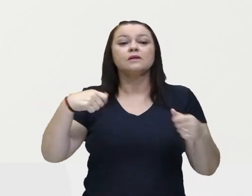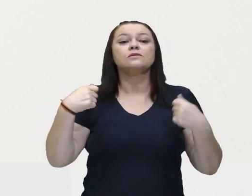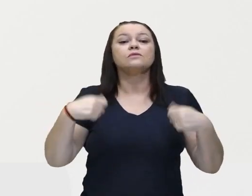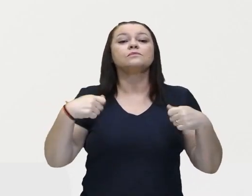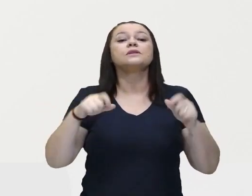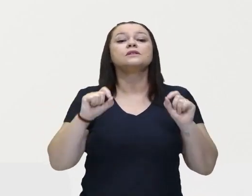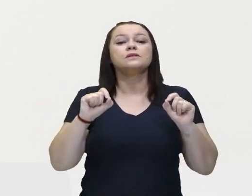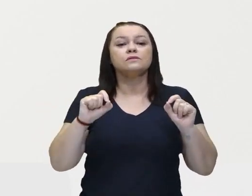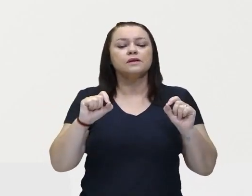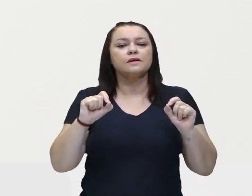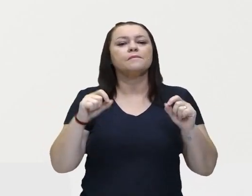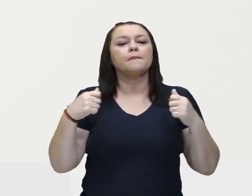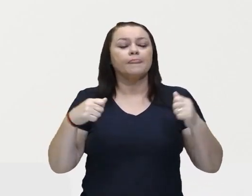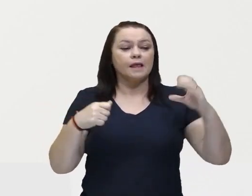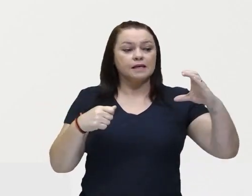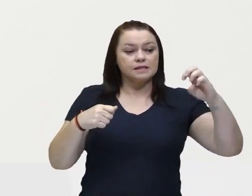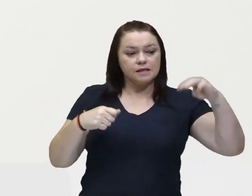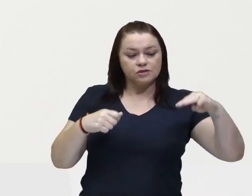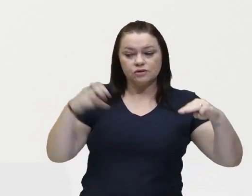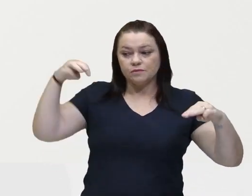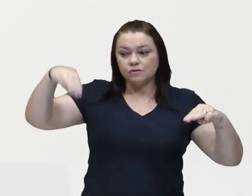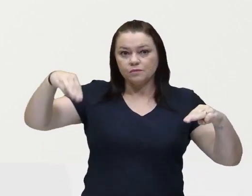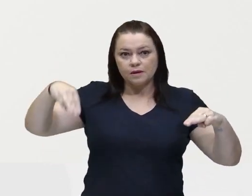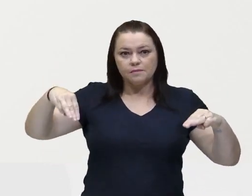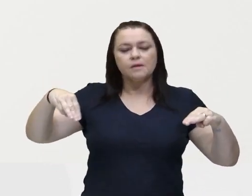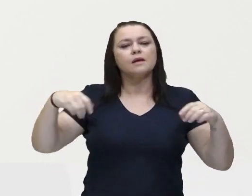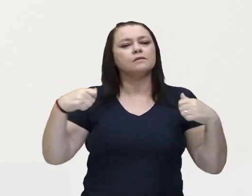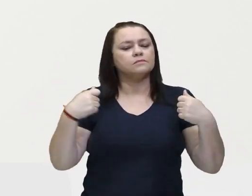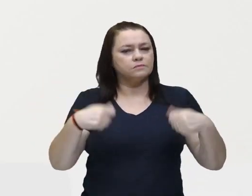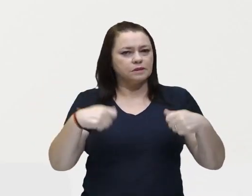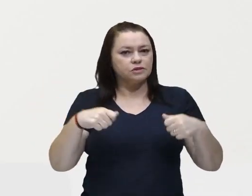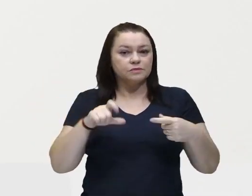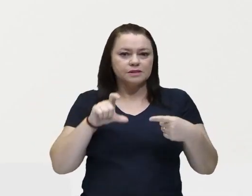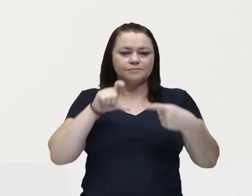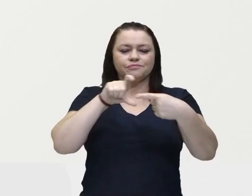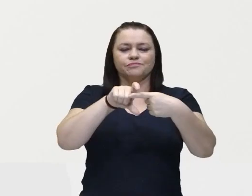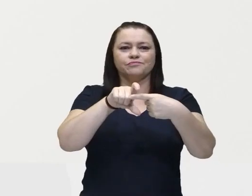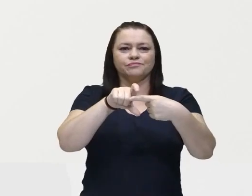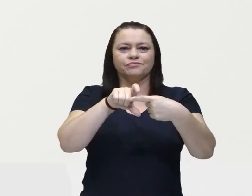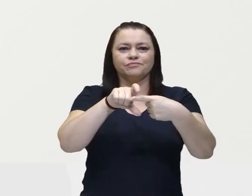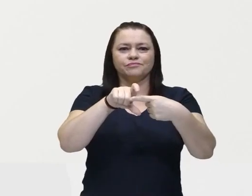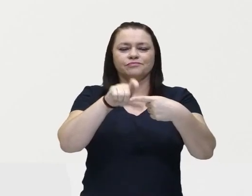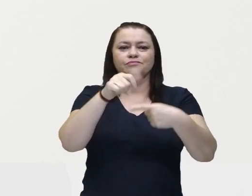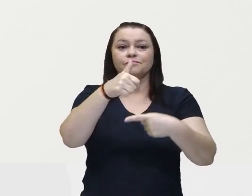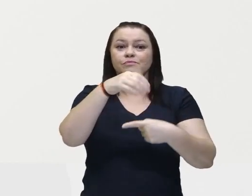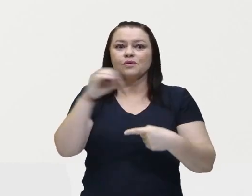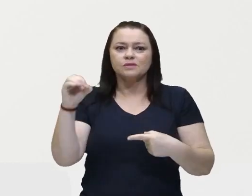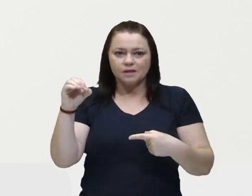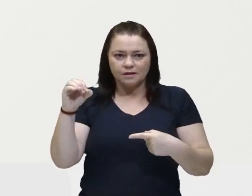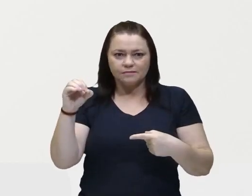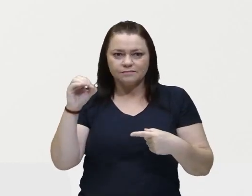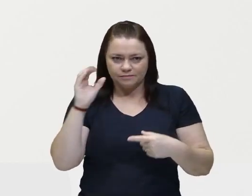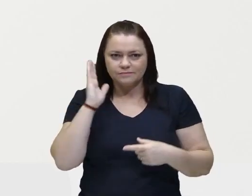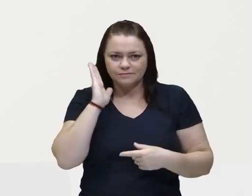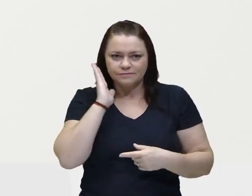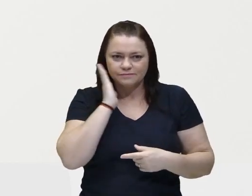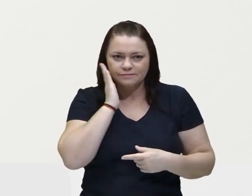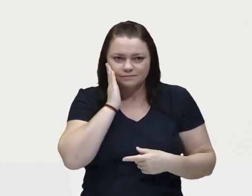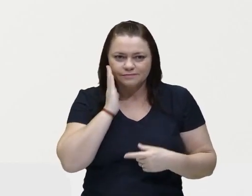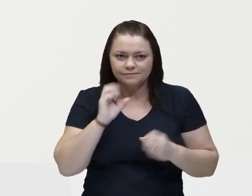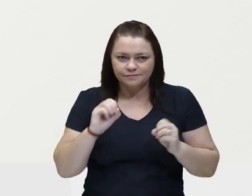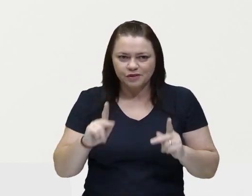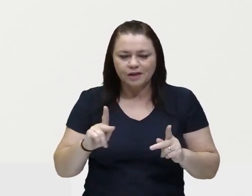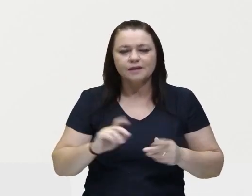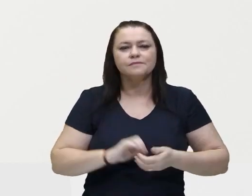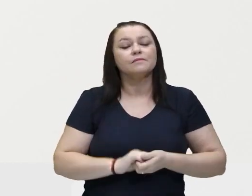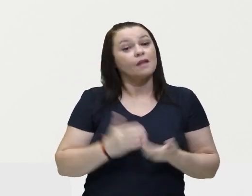para metro, nós temos que fazer o quê? Dividir por 100. Muito bem. Então